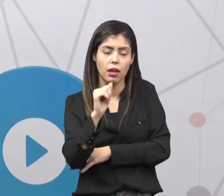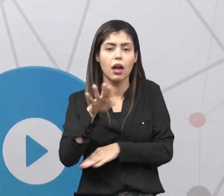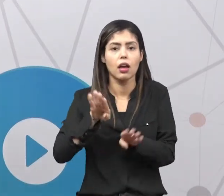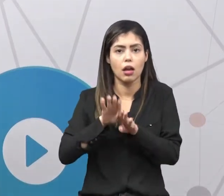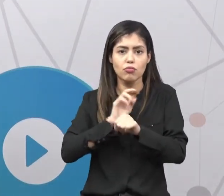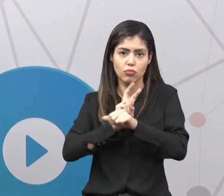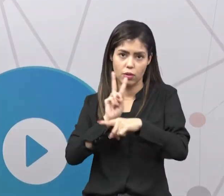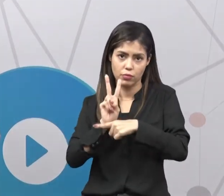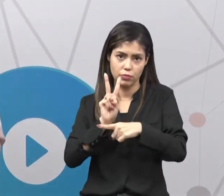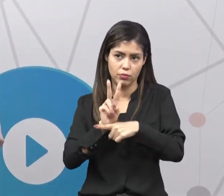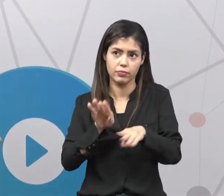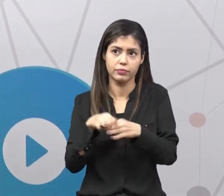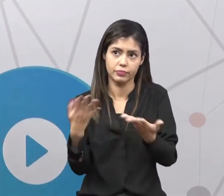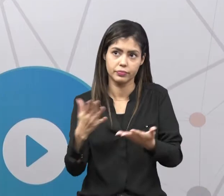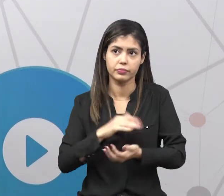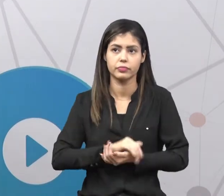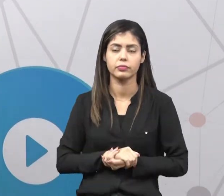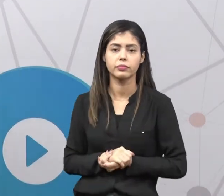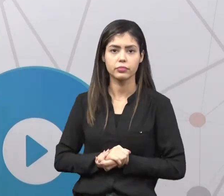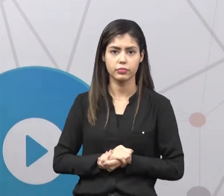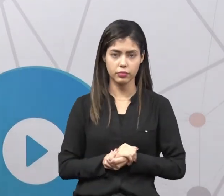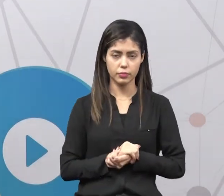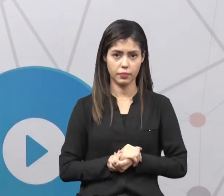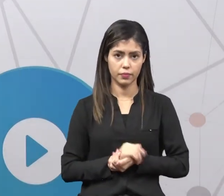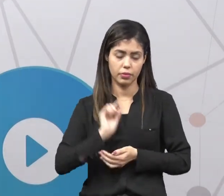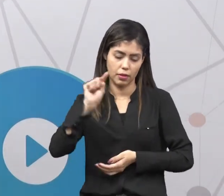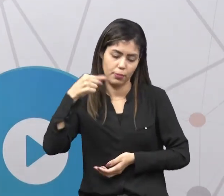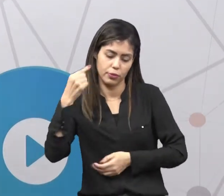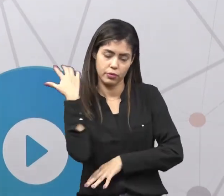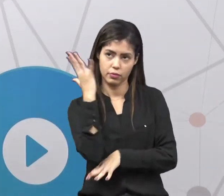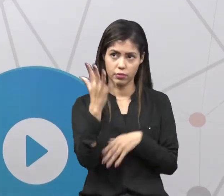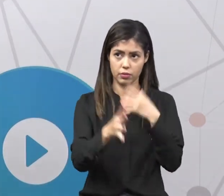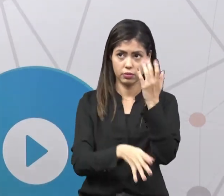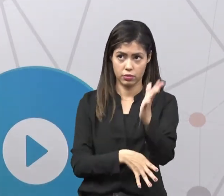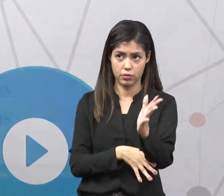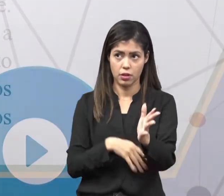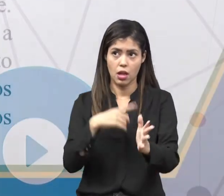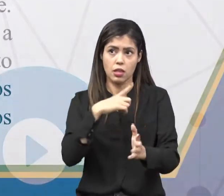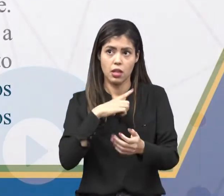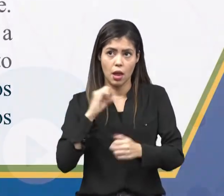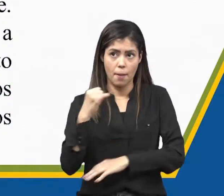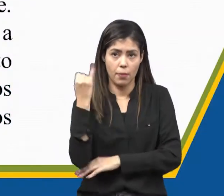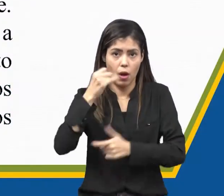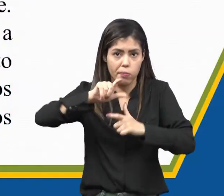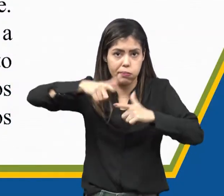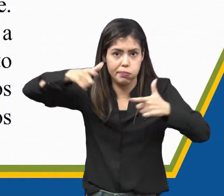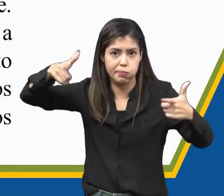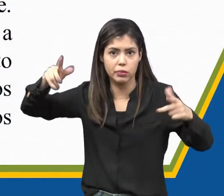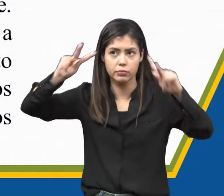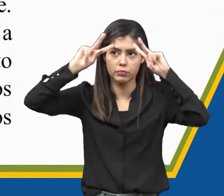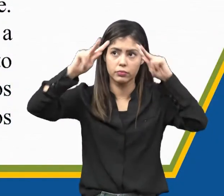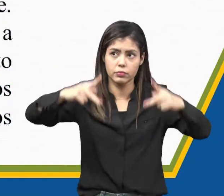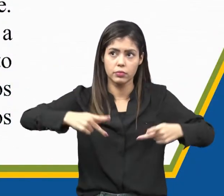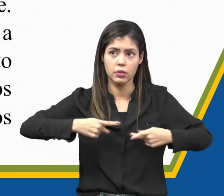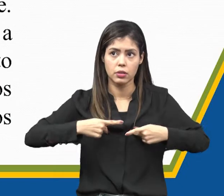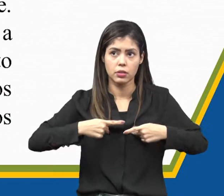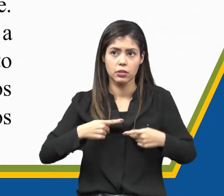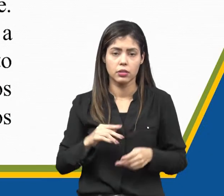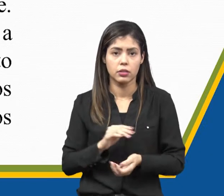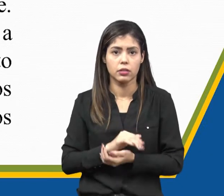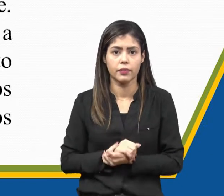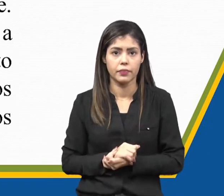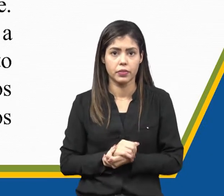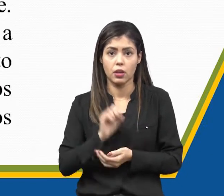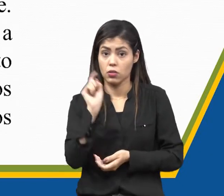bem por aqui? Então vamos dar continuidade. Além das florestas serem de tão grande importância para o ser humano,